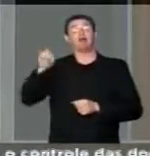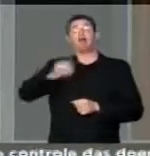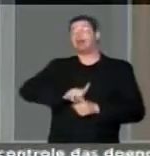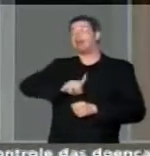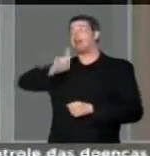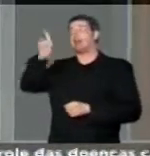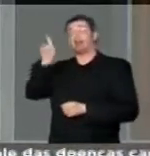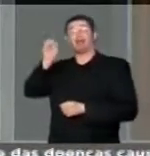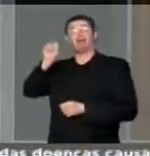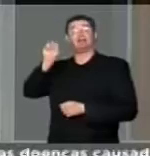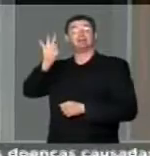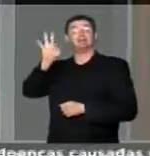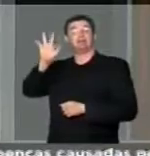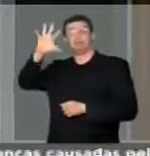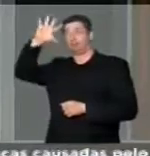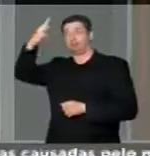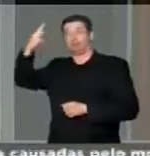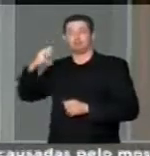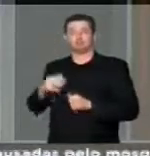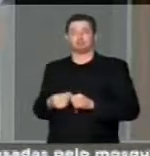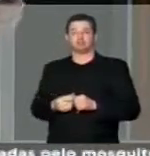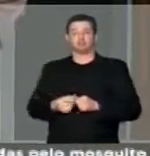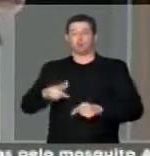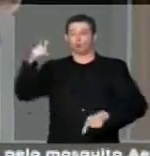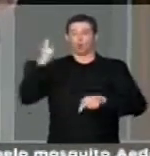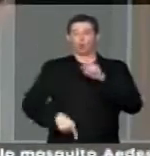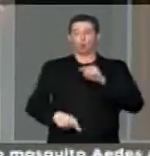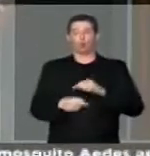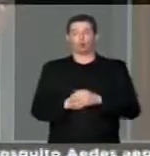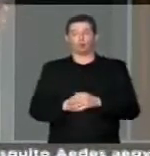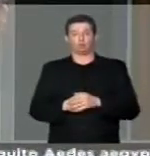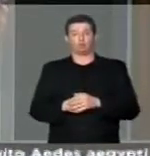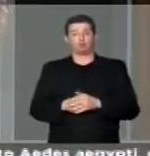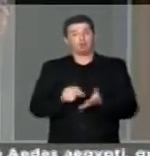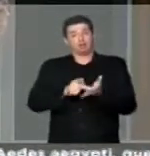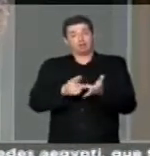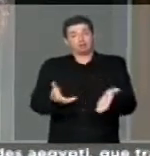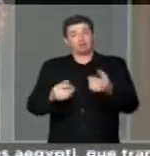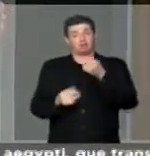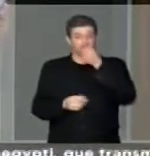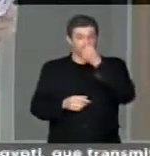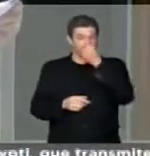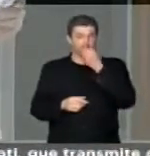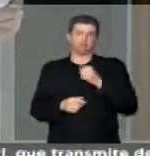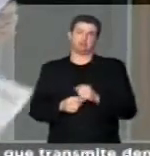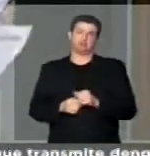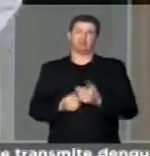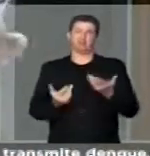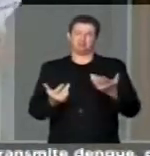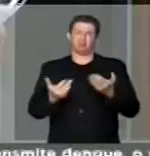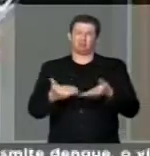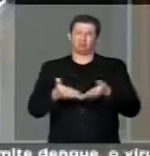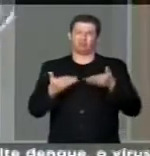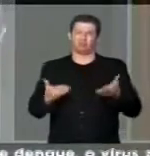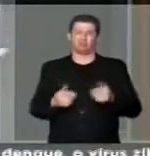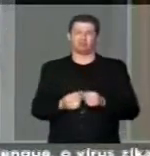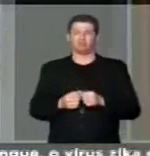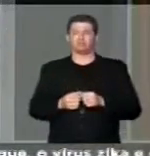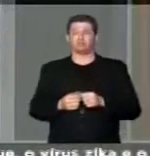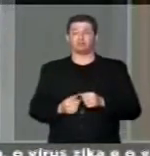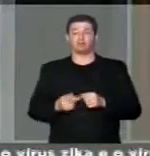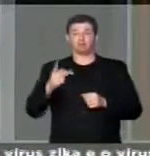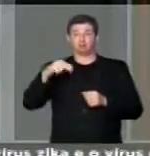do Supremo Tribunal Federal esse debate. Essa é que é a verdade. Então é óbvio, senhor presidente, que